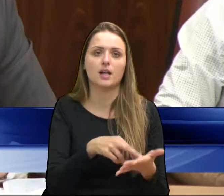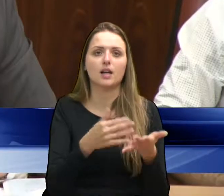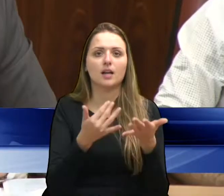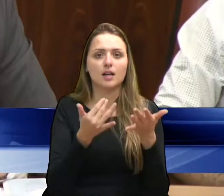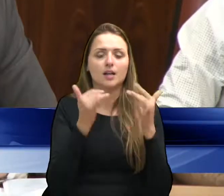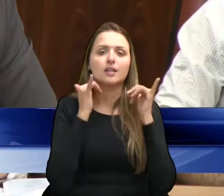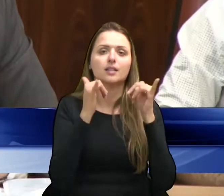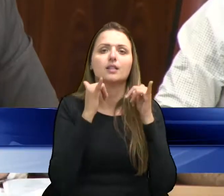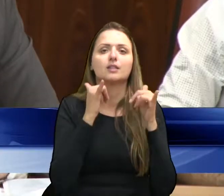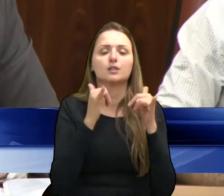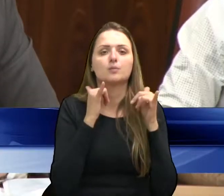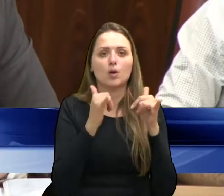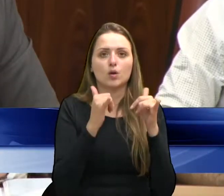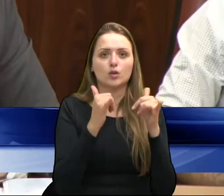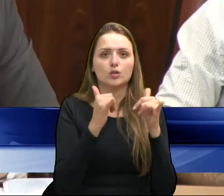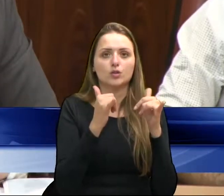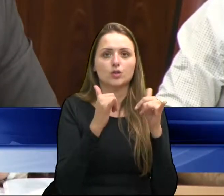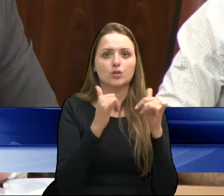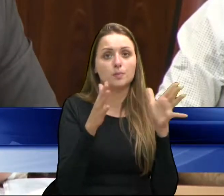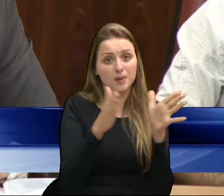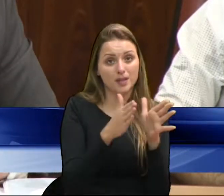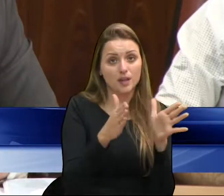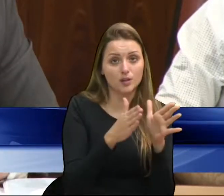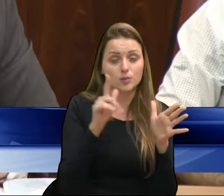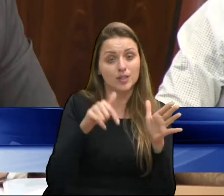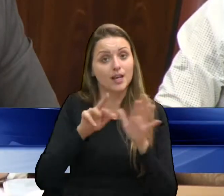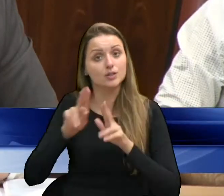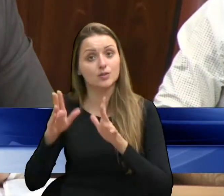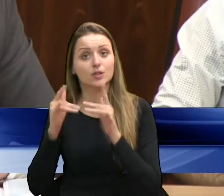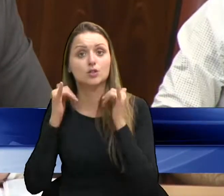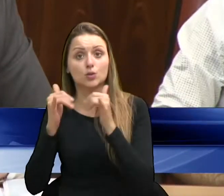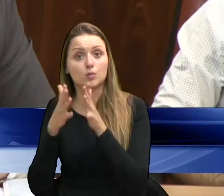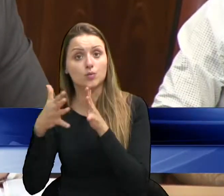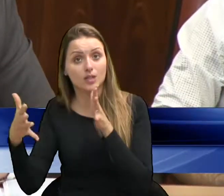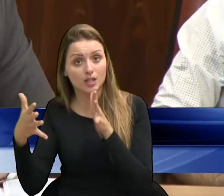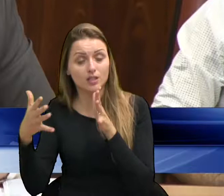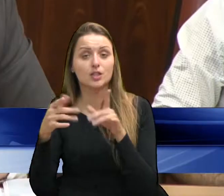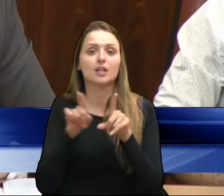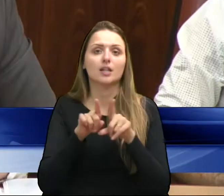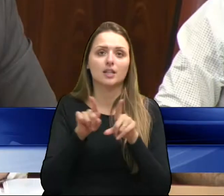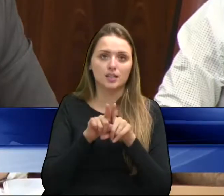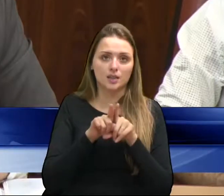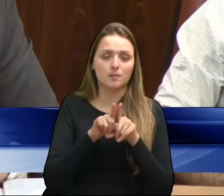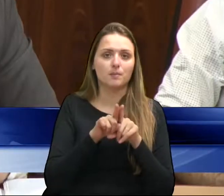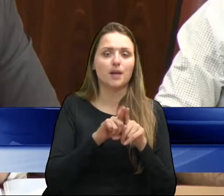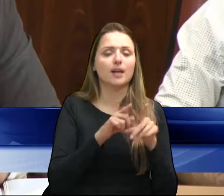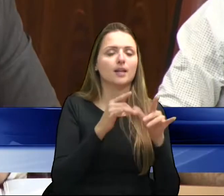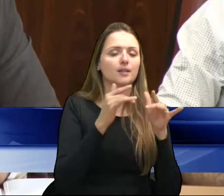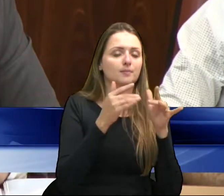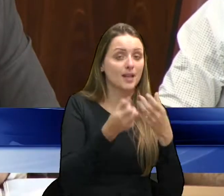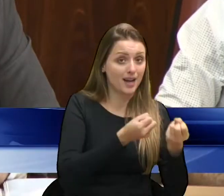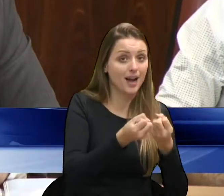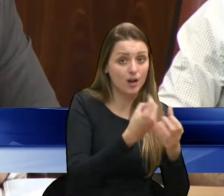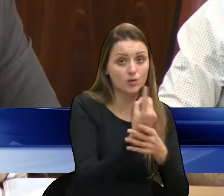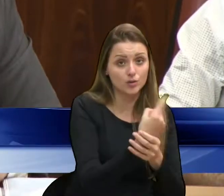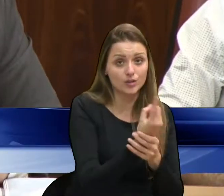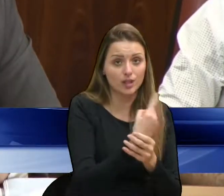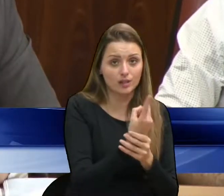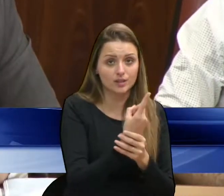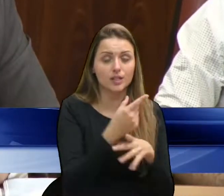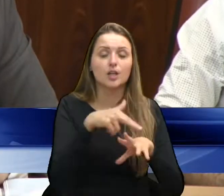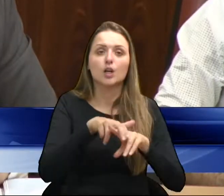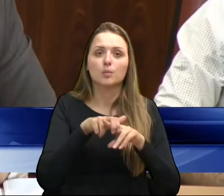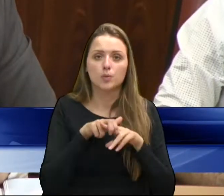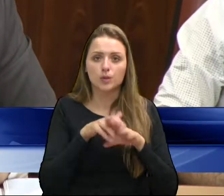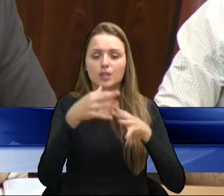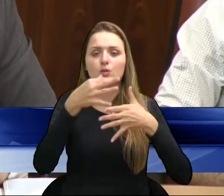de passageiros, que se distingue do transporte coletivo e transporte modalidade de fretamento. Correto, portanto, o